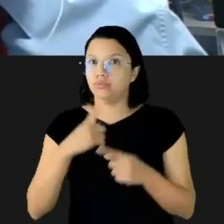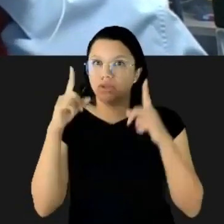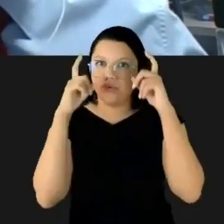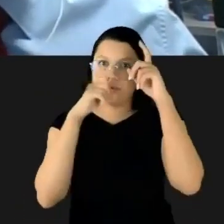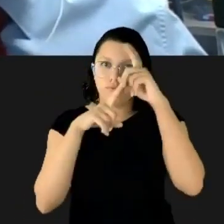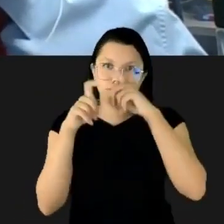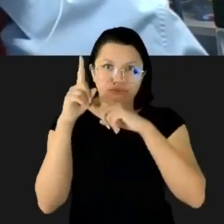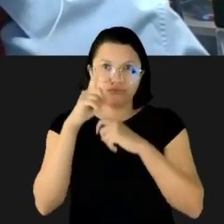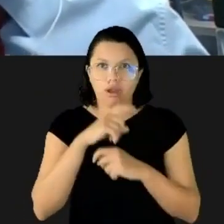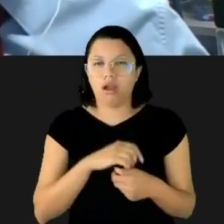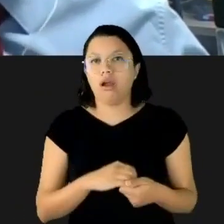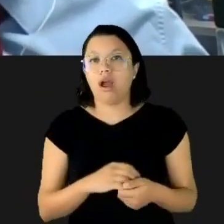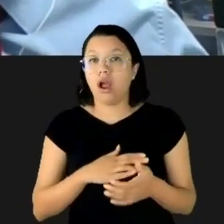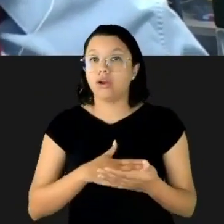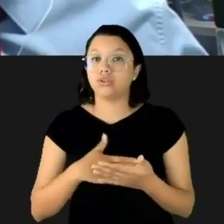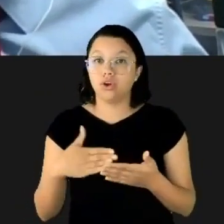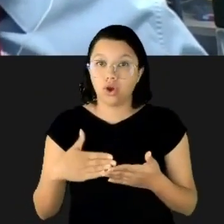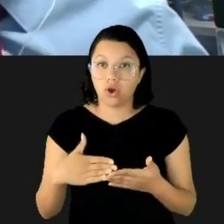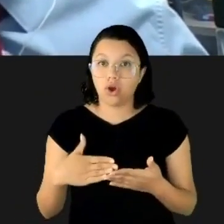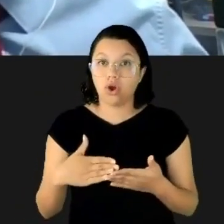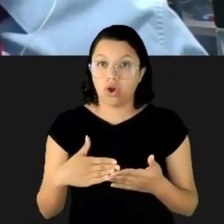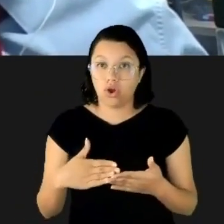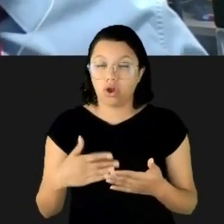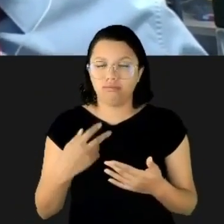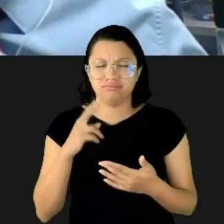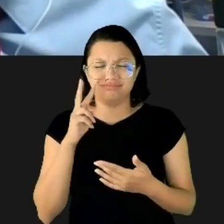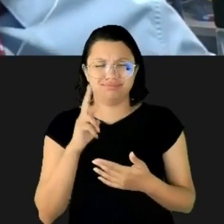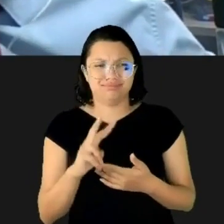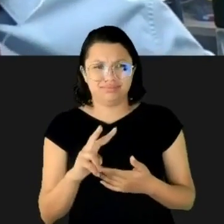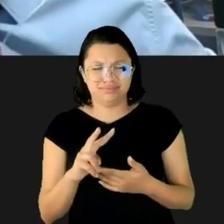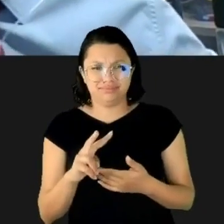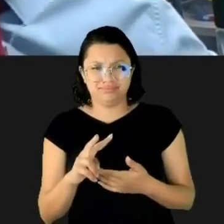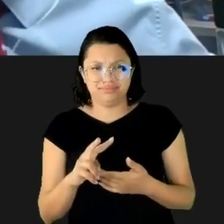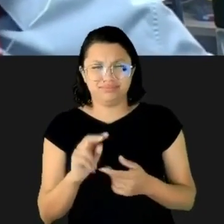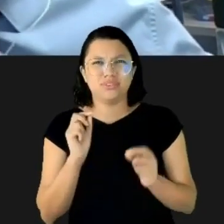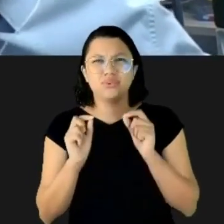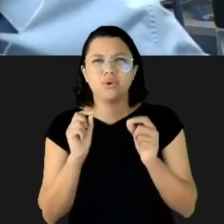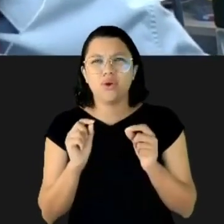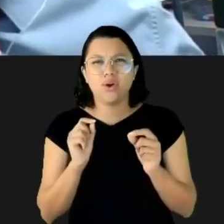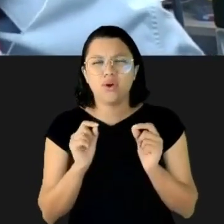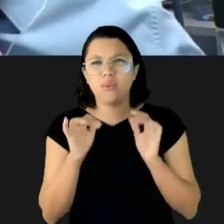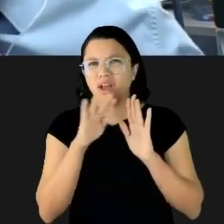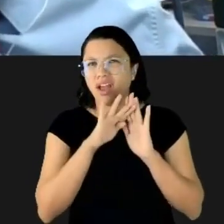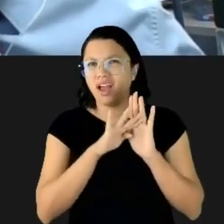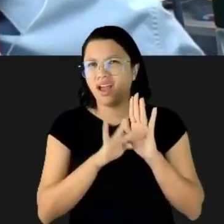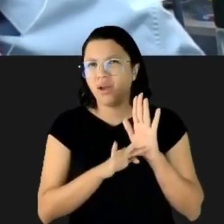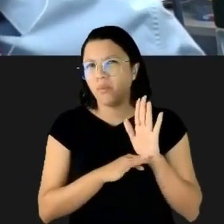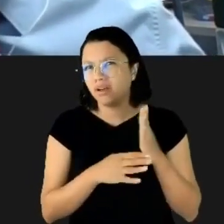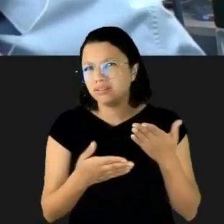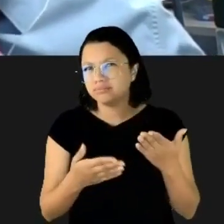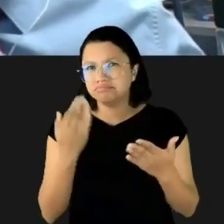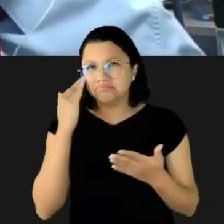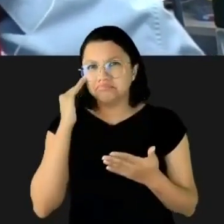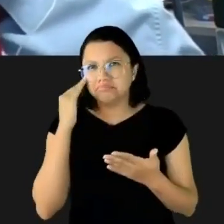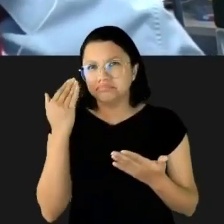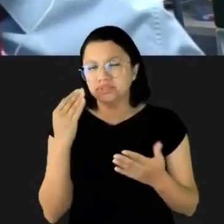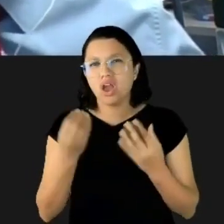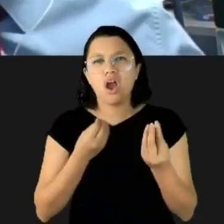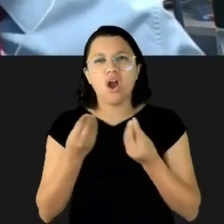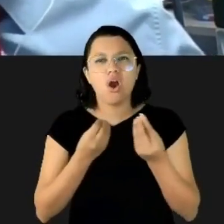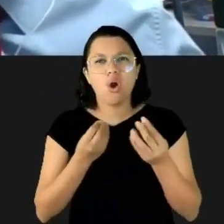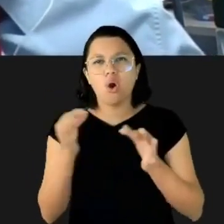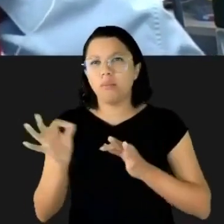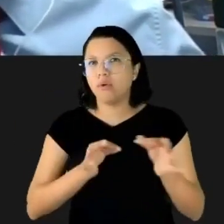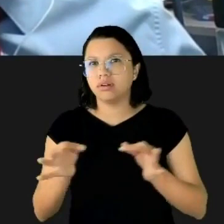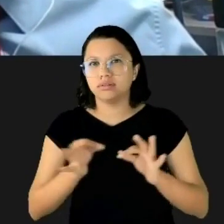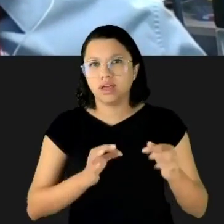dificuldade no começo em olhar qual era a sequência lógica de como que isso é